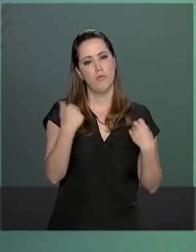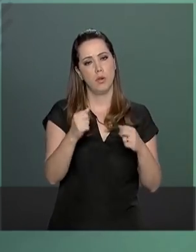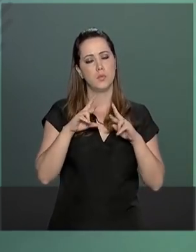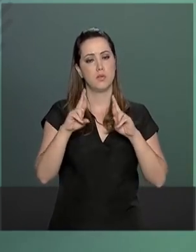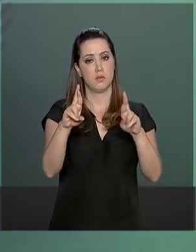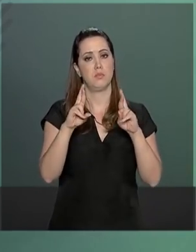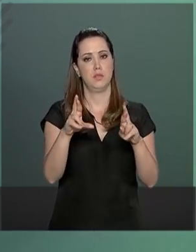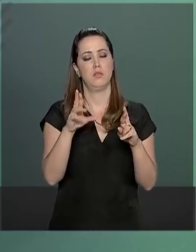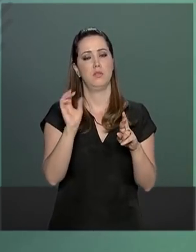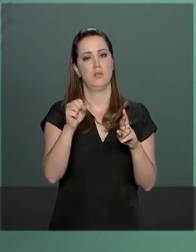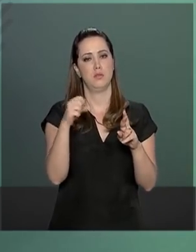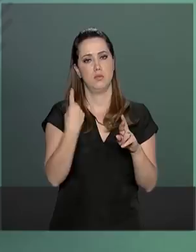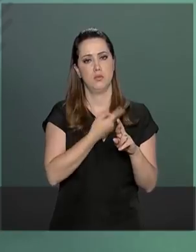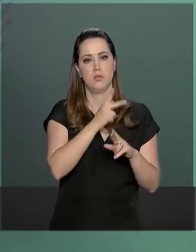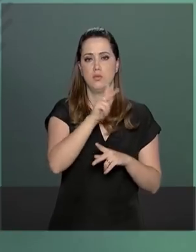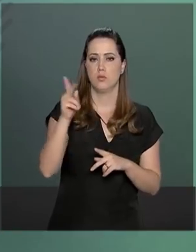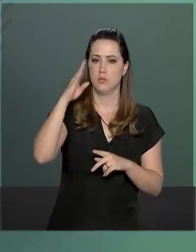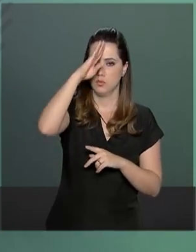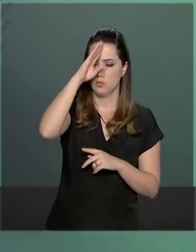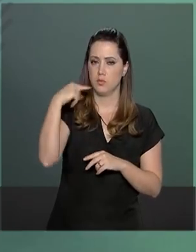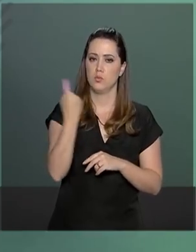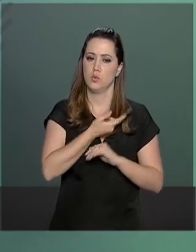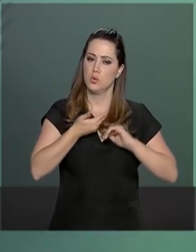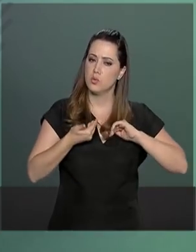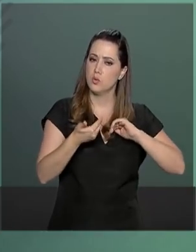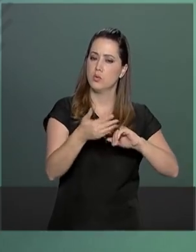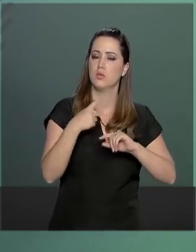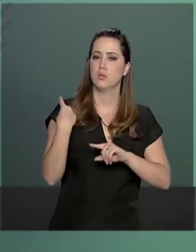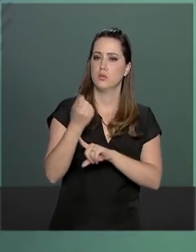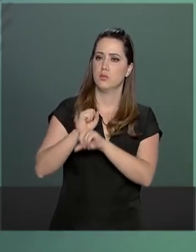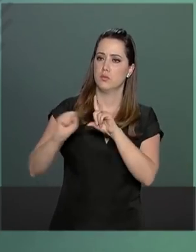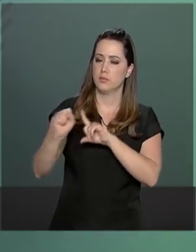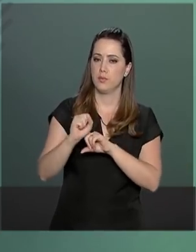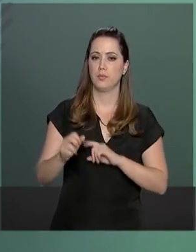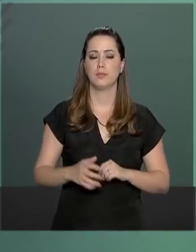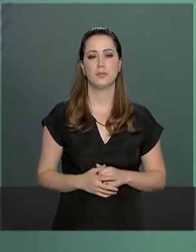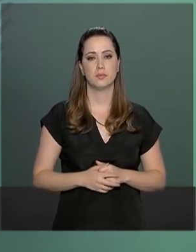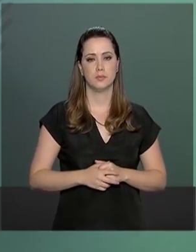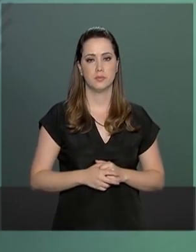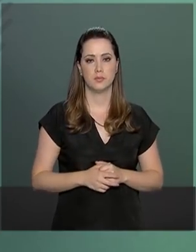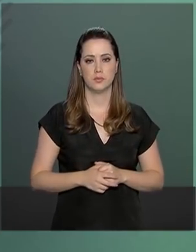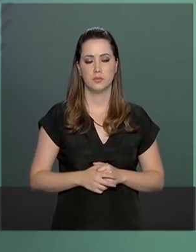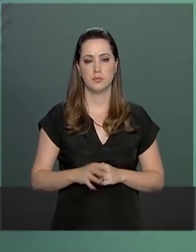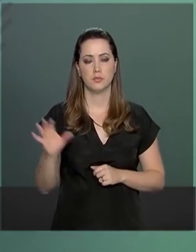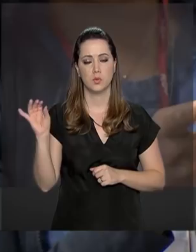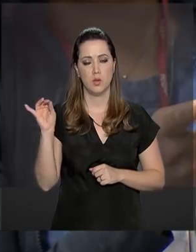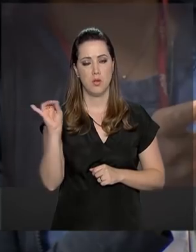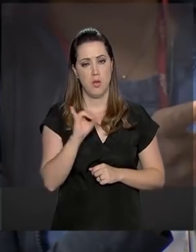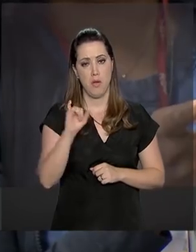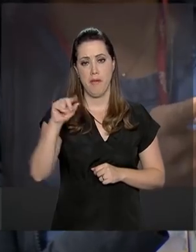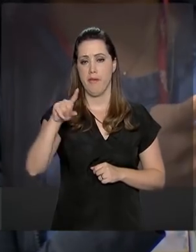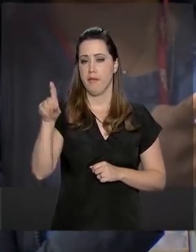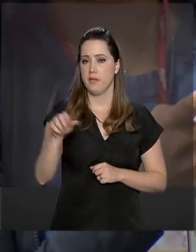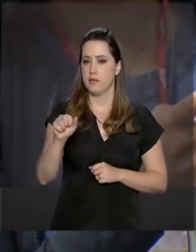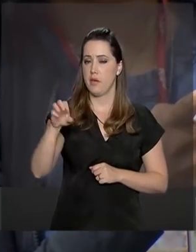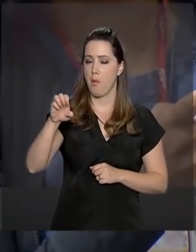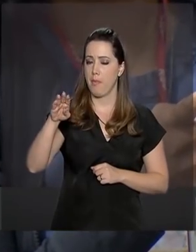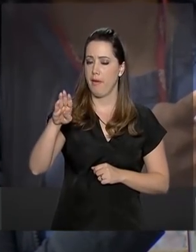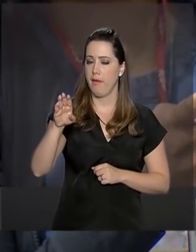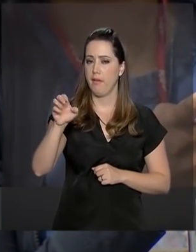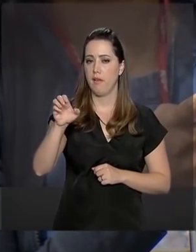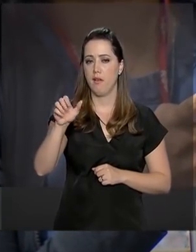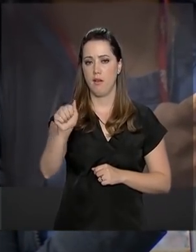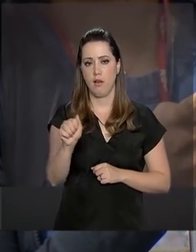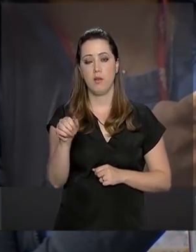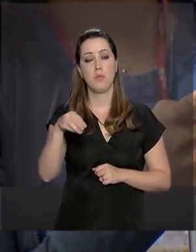é do nosso presidente do nosso congresso da nossa sociedade porta-vozes da bela macedo do metrópolis